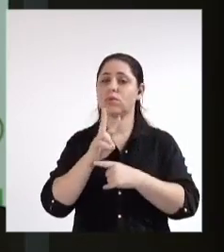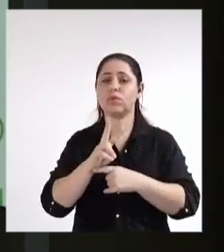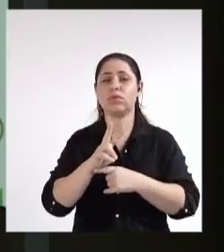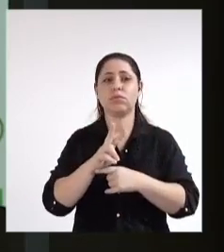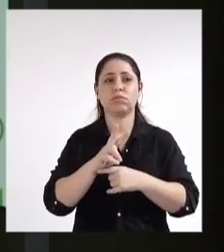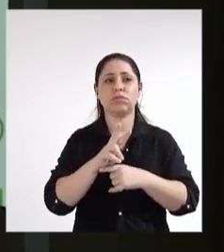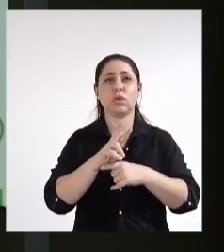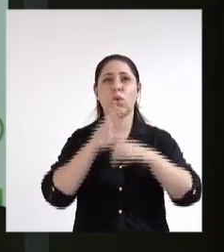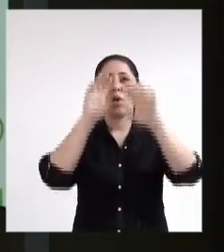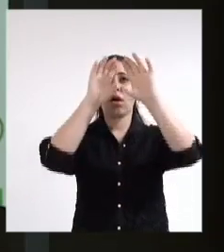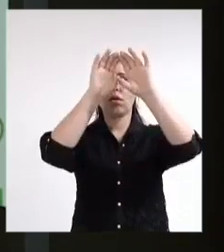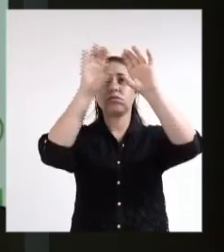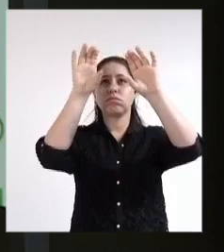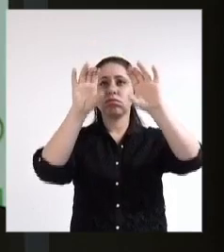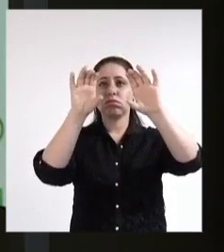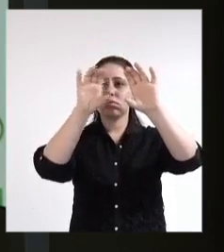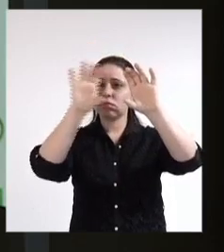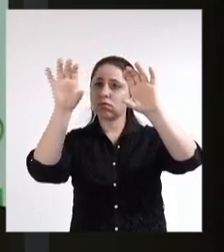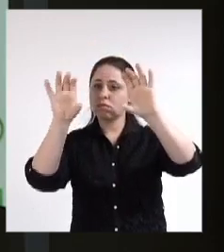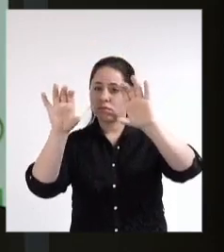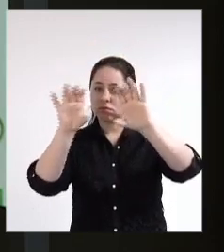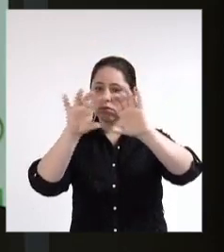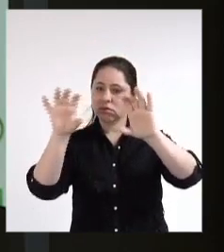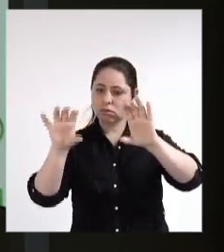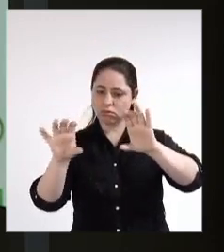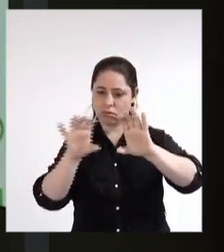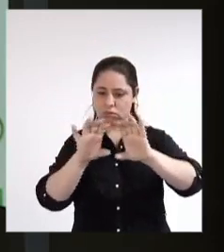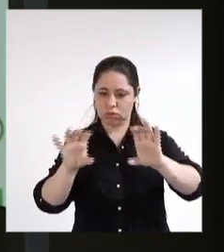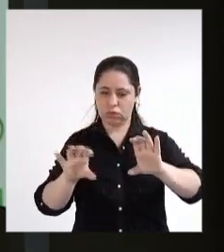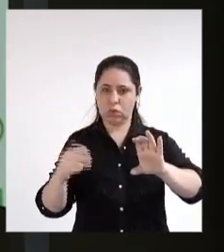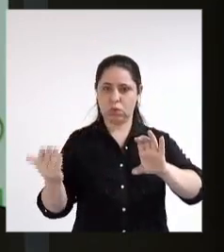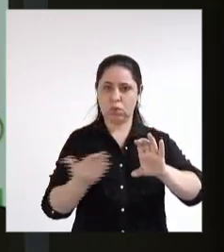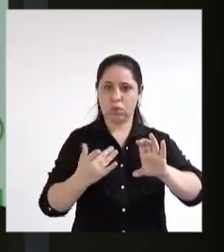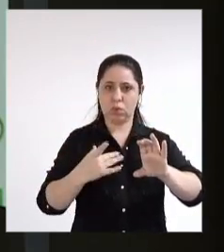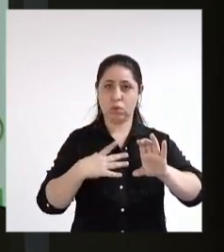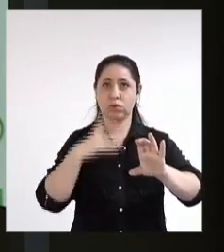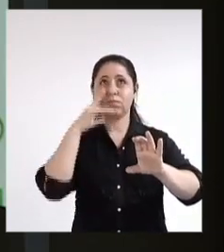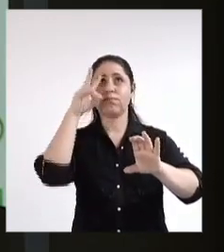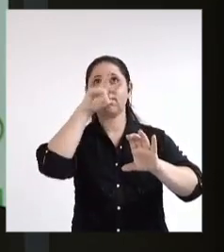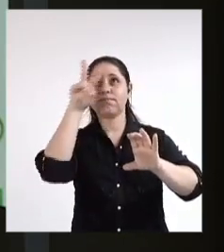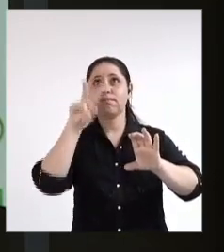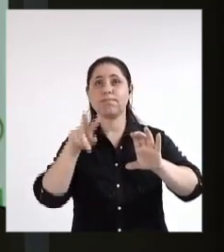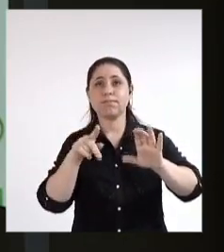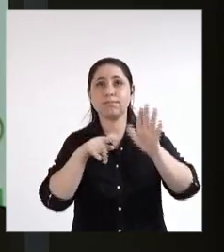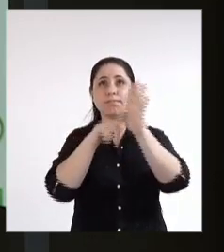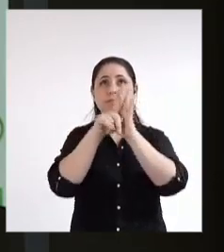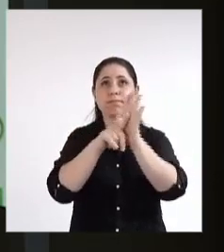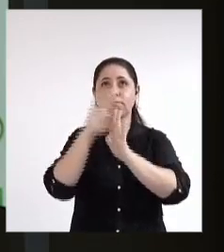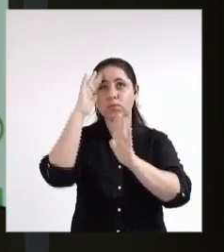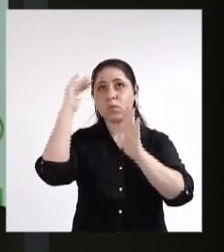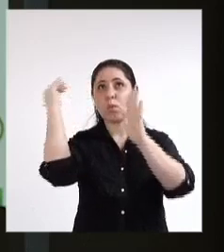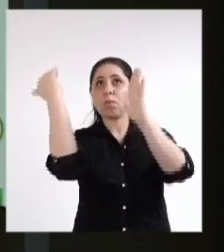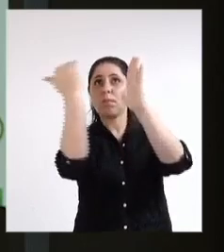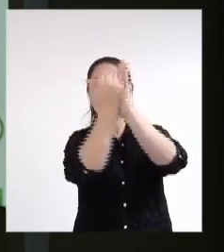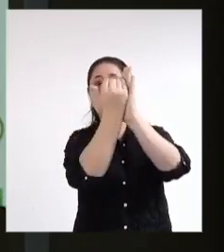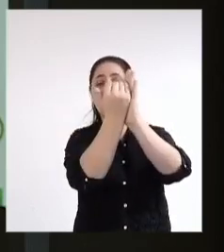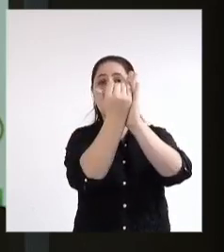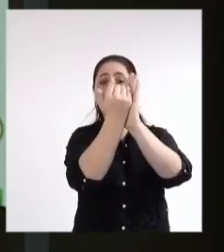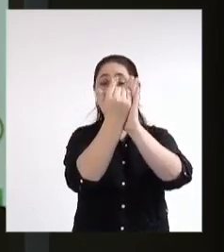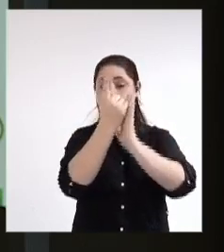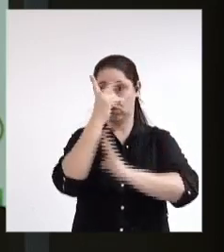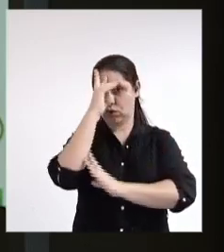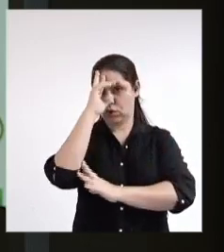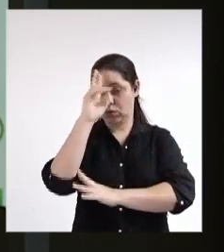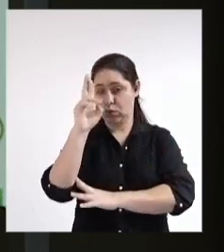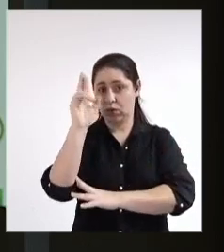que hoje nós seguimos é bem complexo vindo da diretoria da presidência do imasul